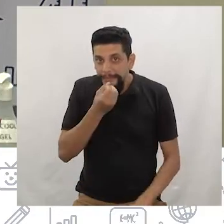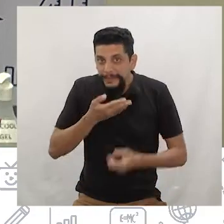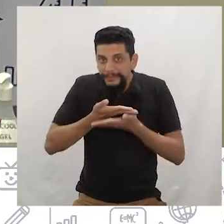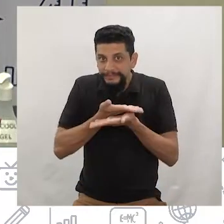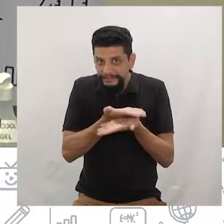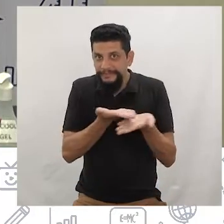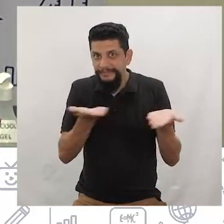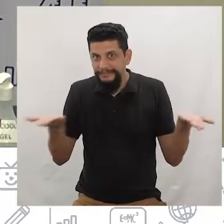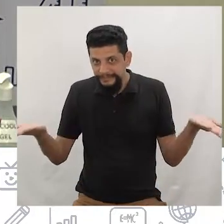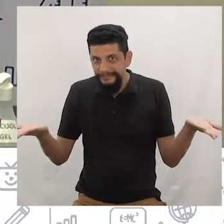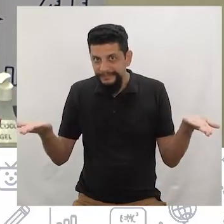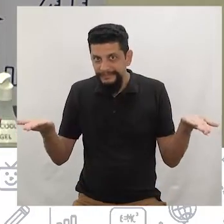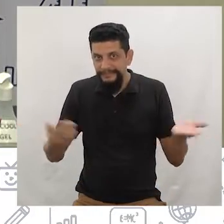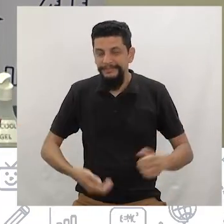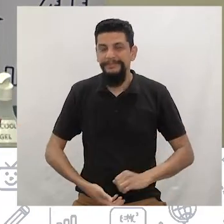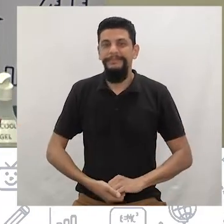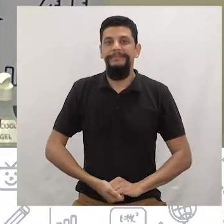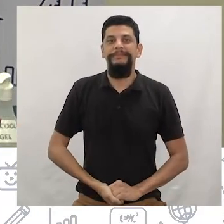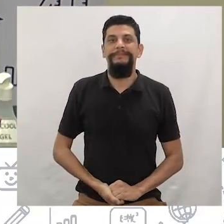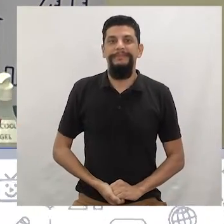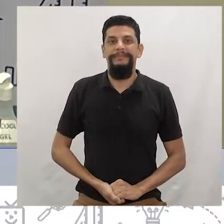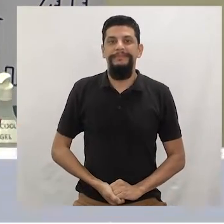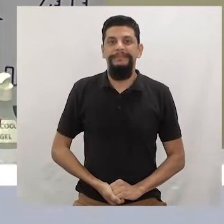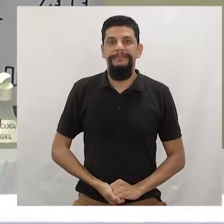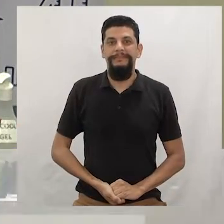Tudo bem com vocês?